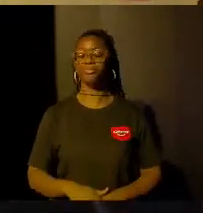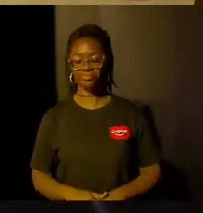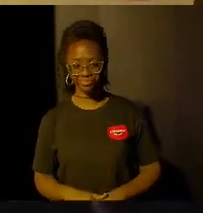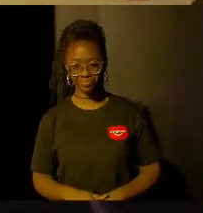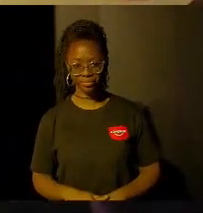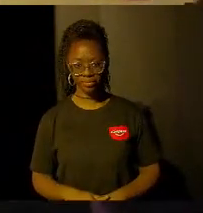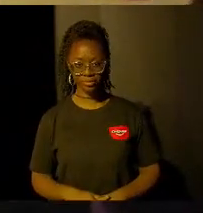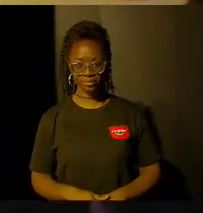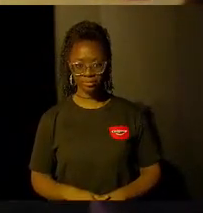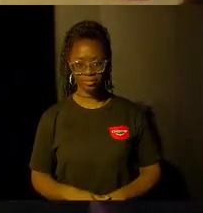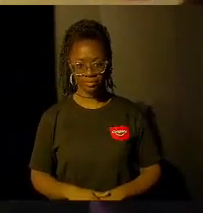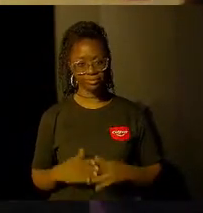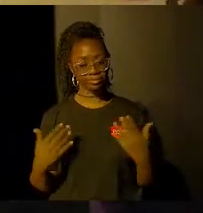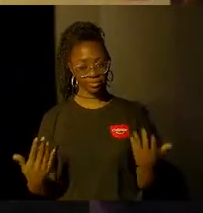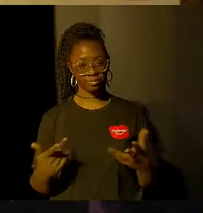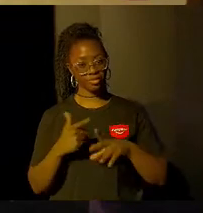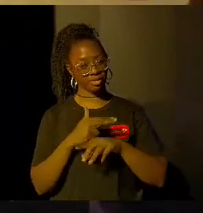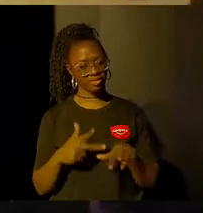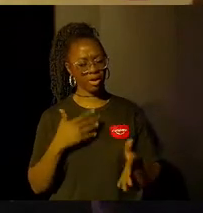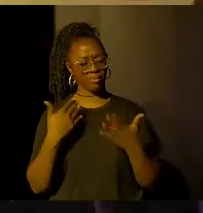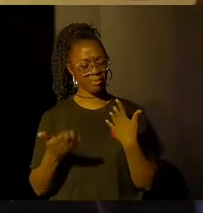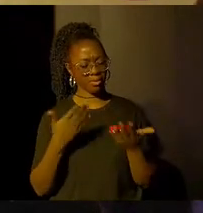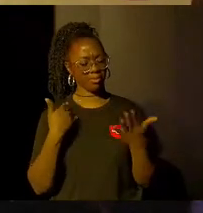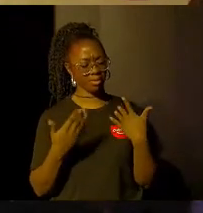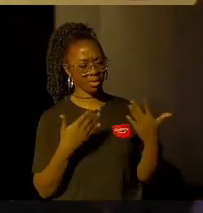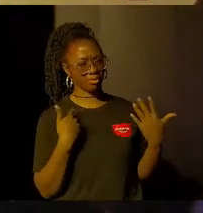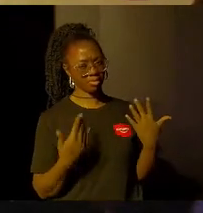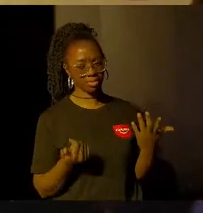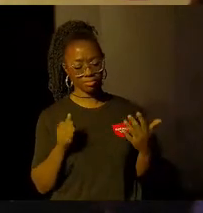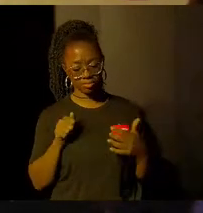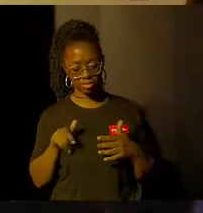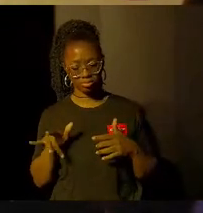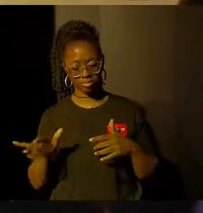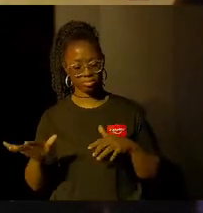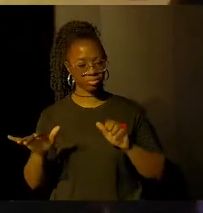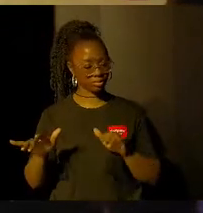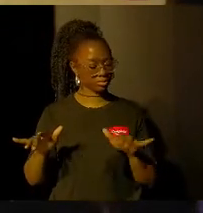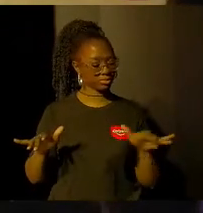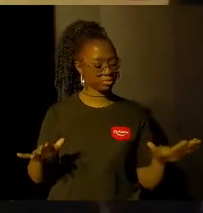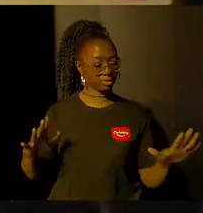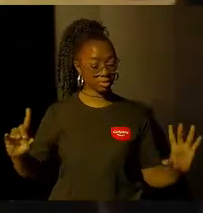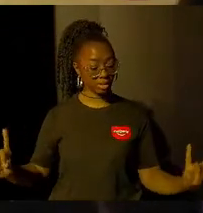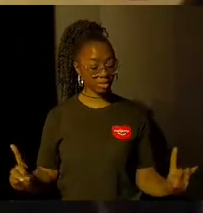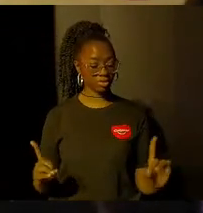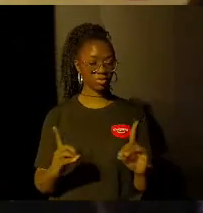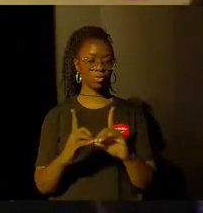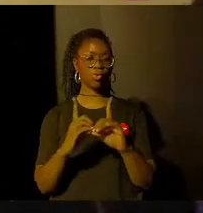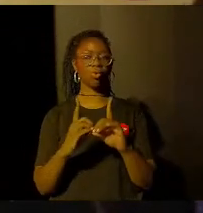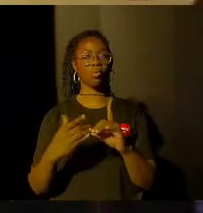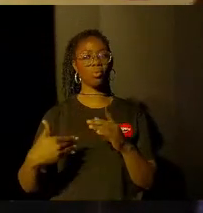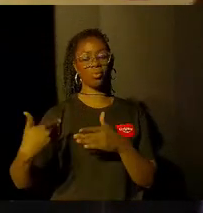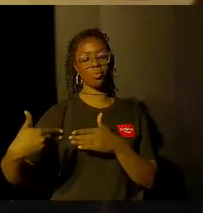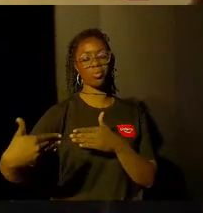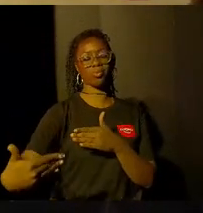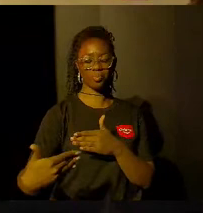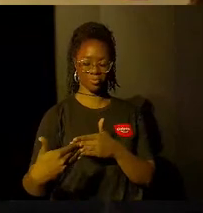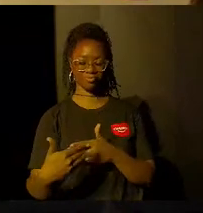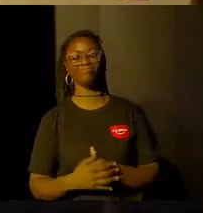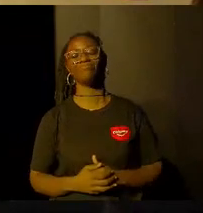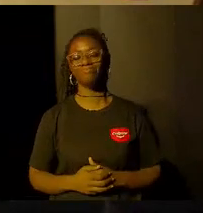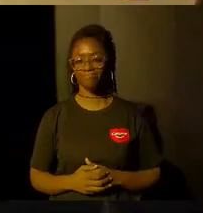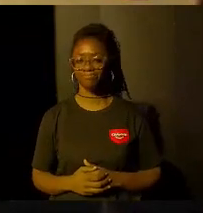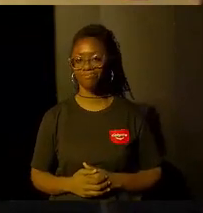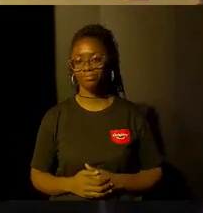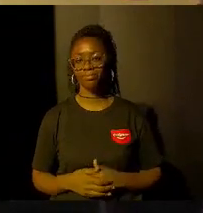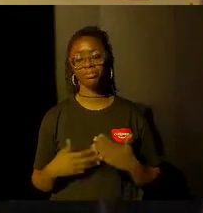E essas muitas conversas têm ressoado e tem se encontrado ao longo dos dias